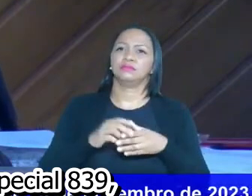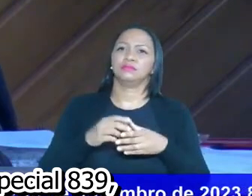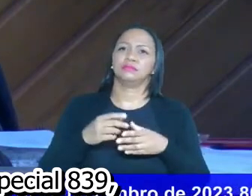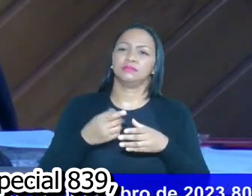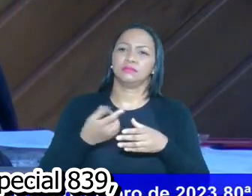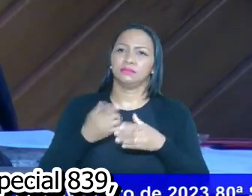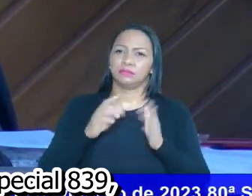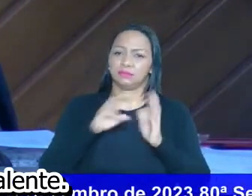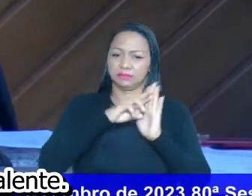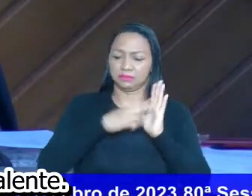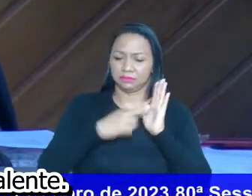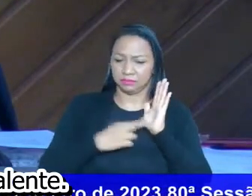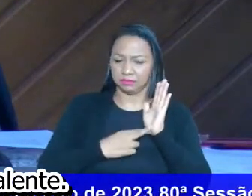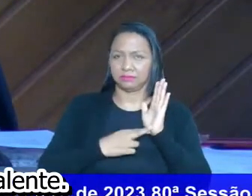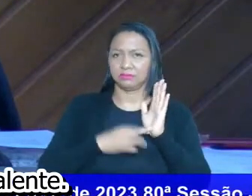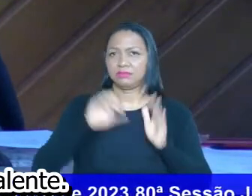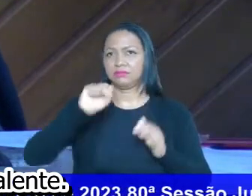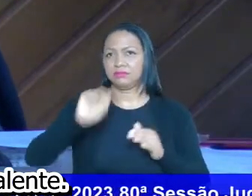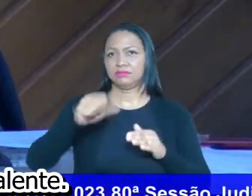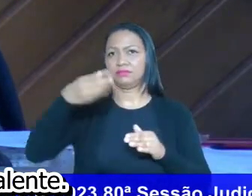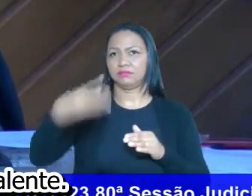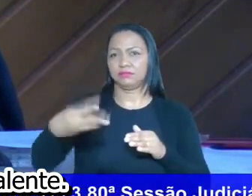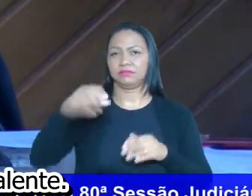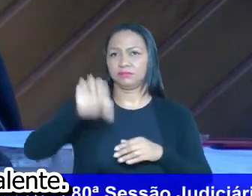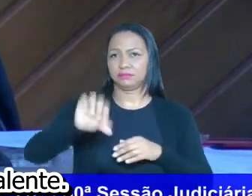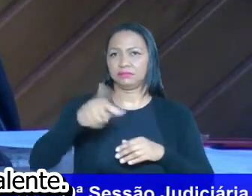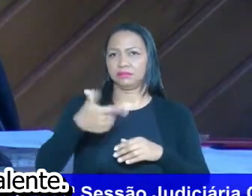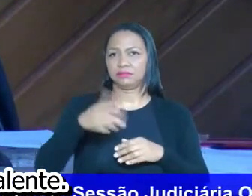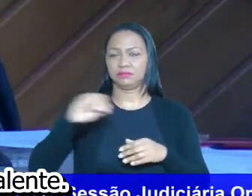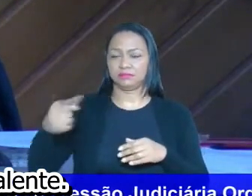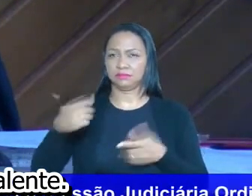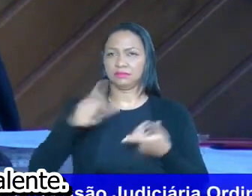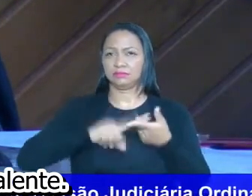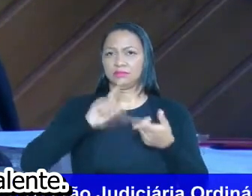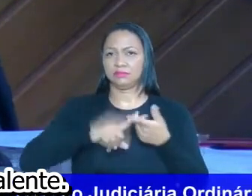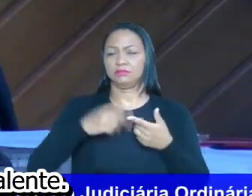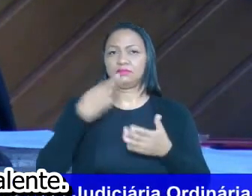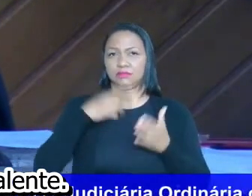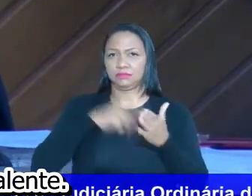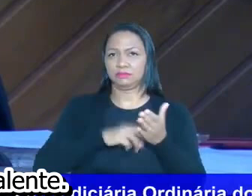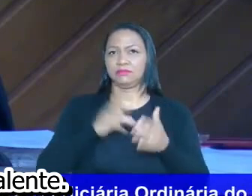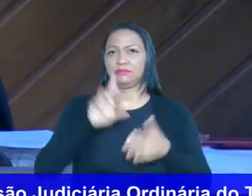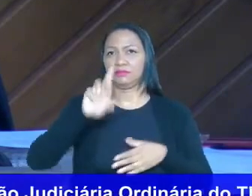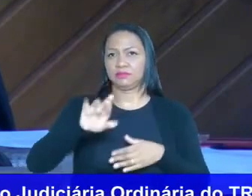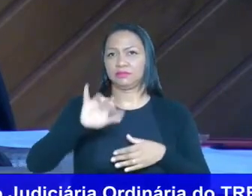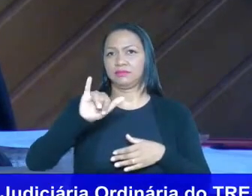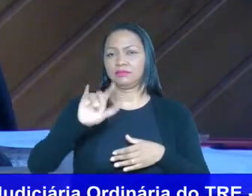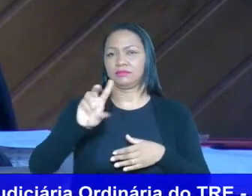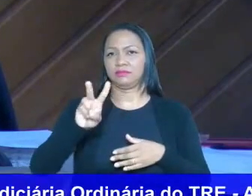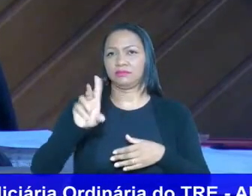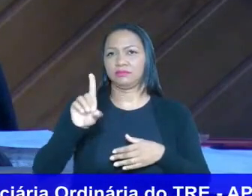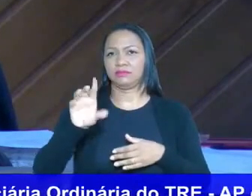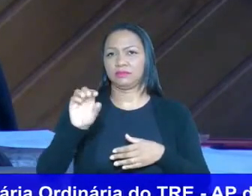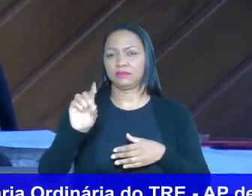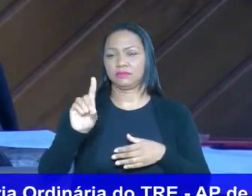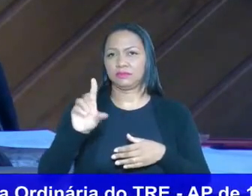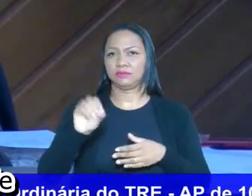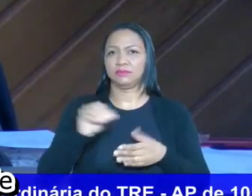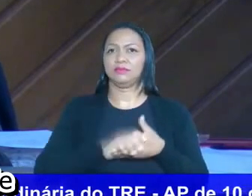especial 839 de 2022, também de relatoria do juiz Rivaldo Valente, o agravante ao Ministério